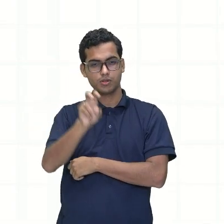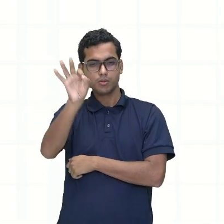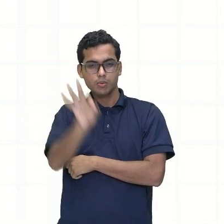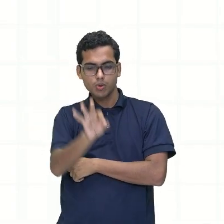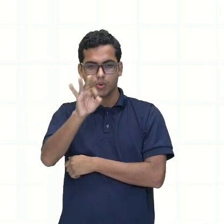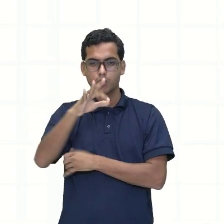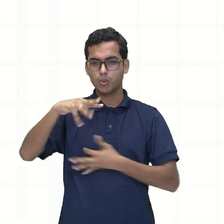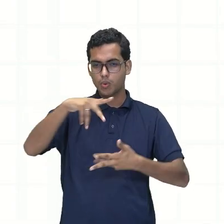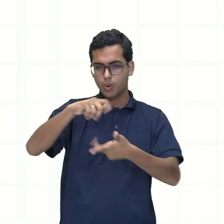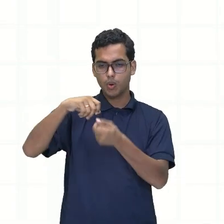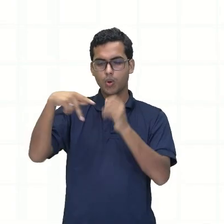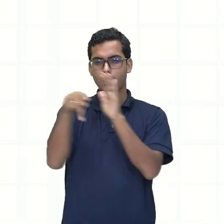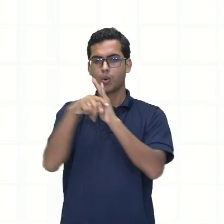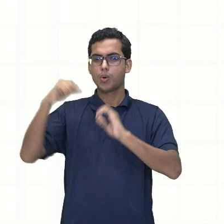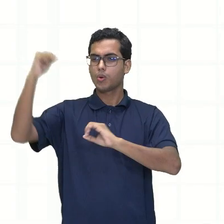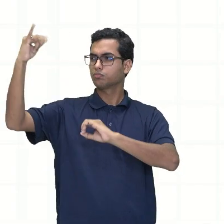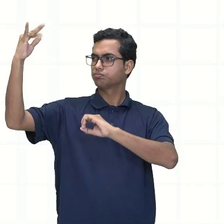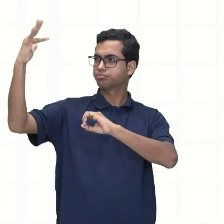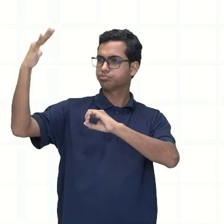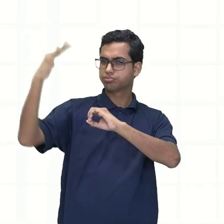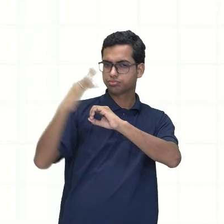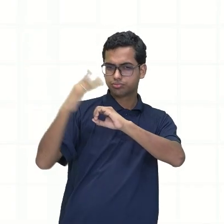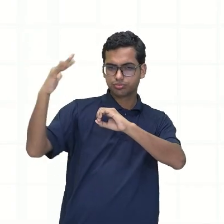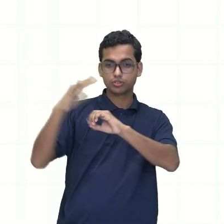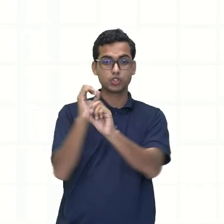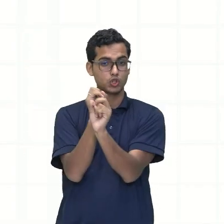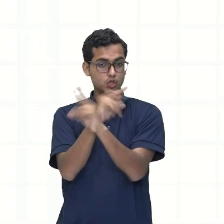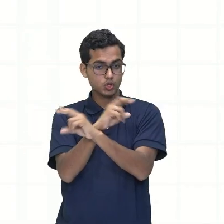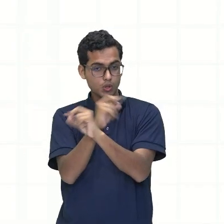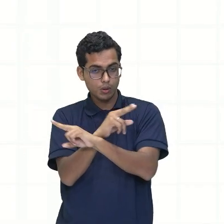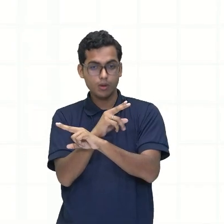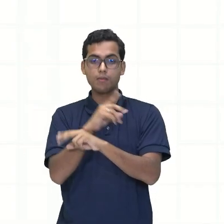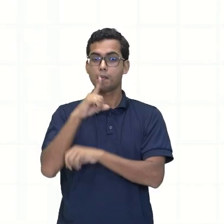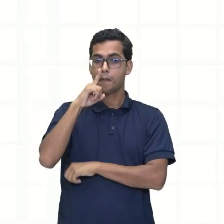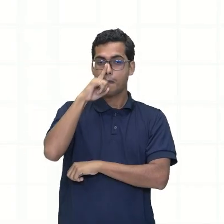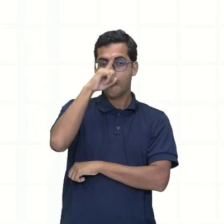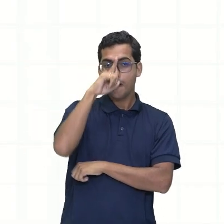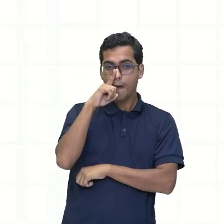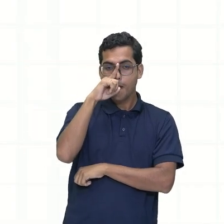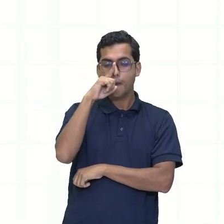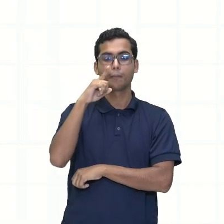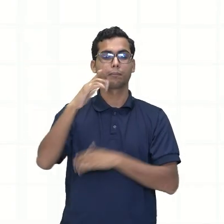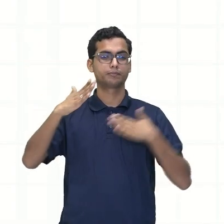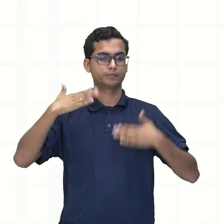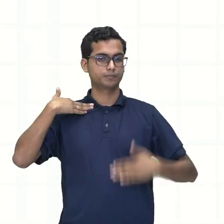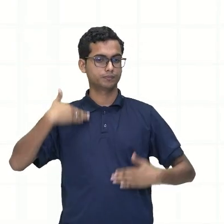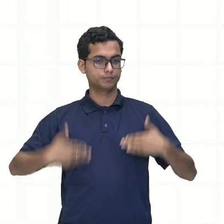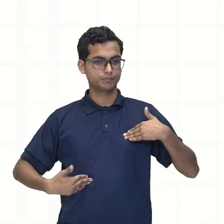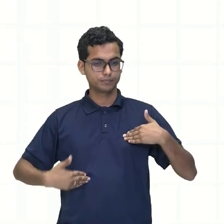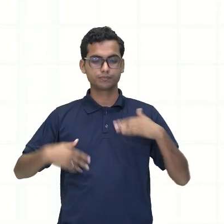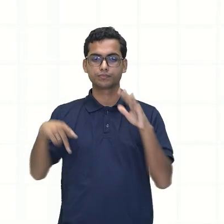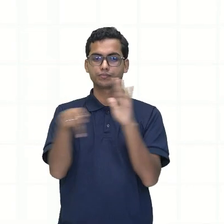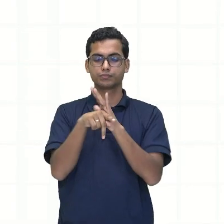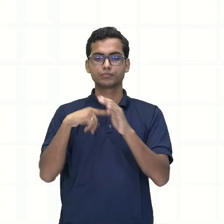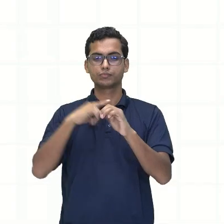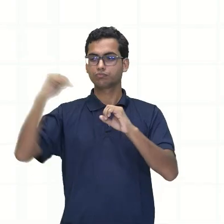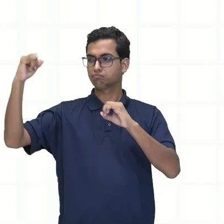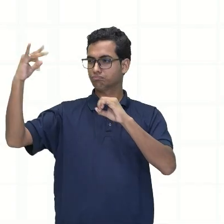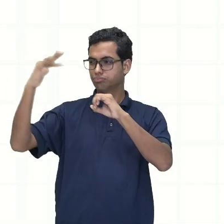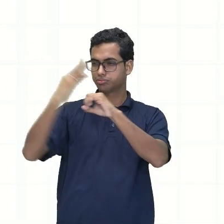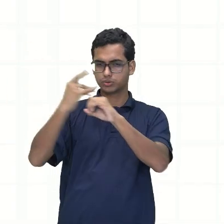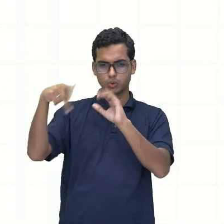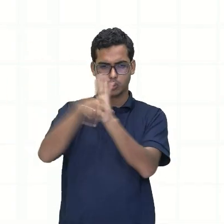95% da radiação UV, que é nociva, atinge a superfície da